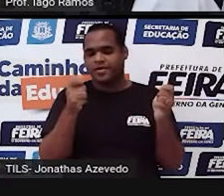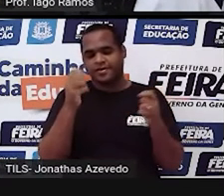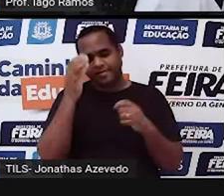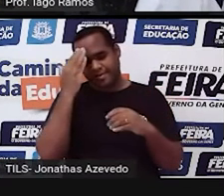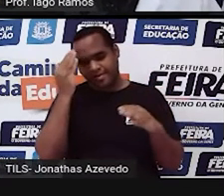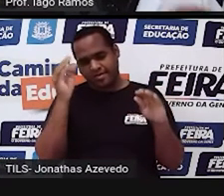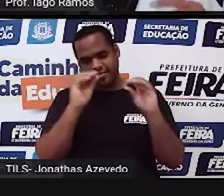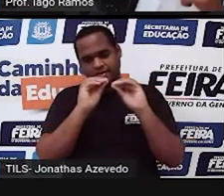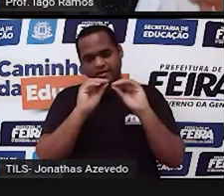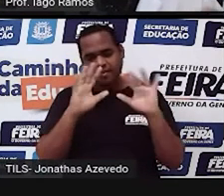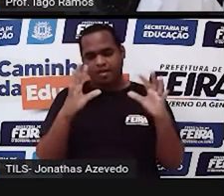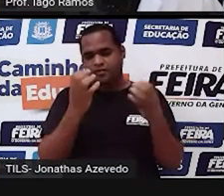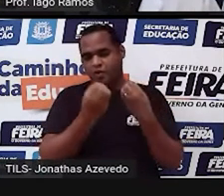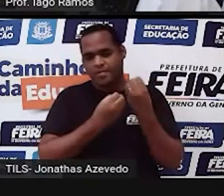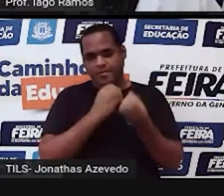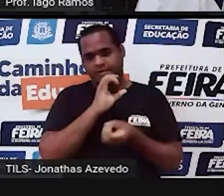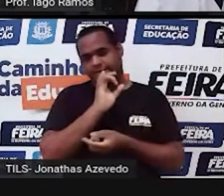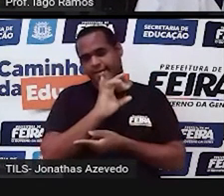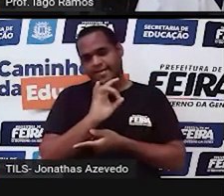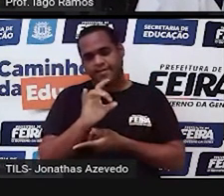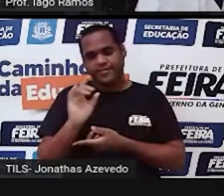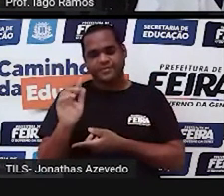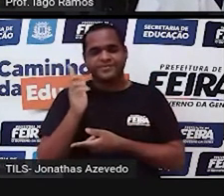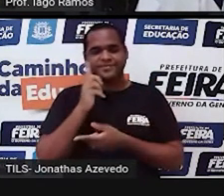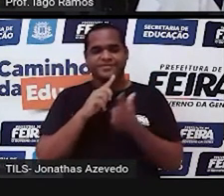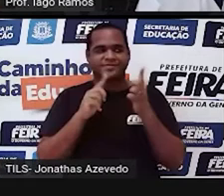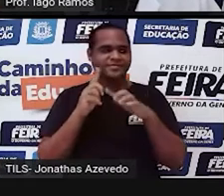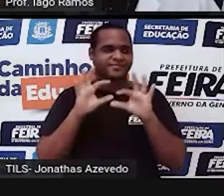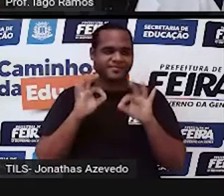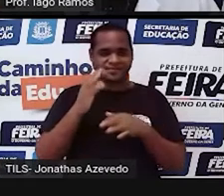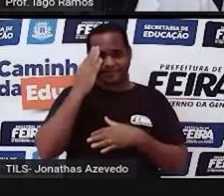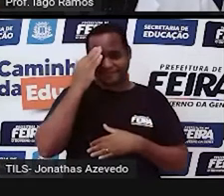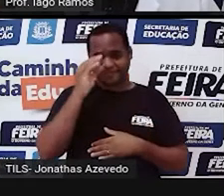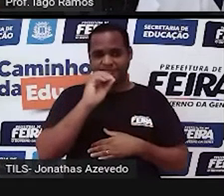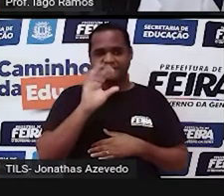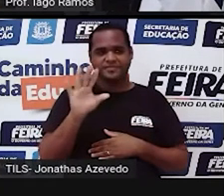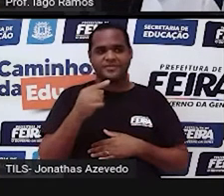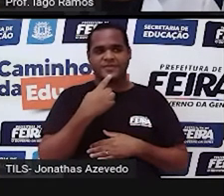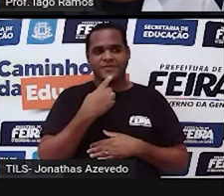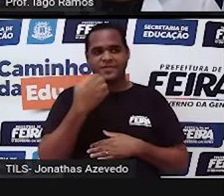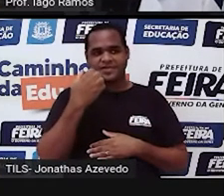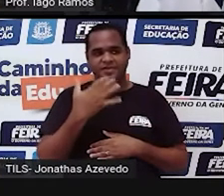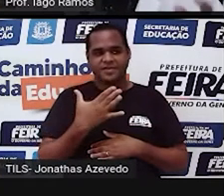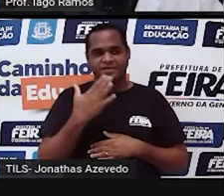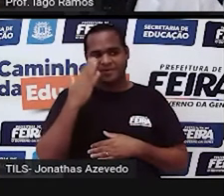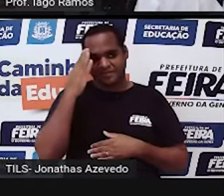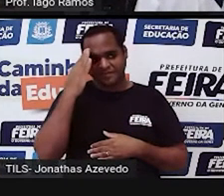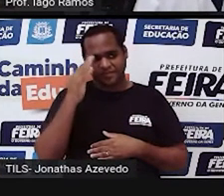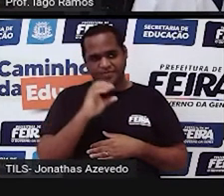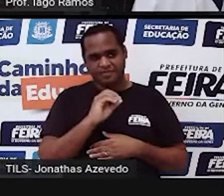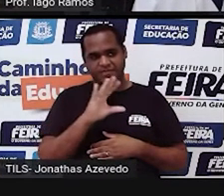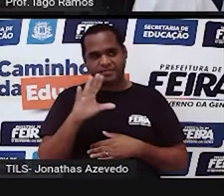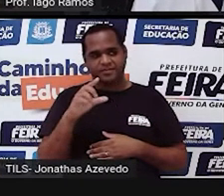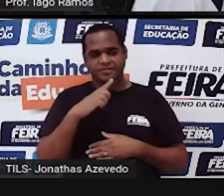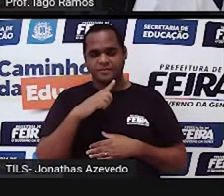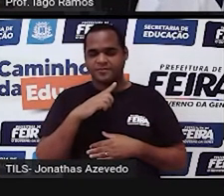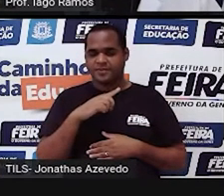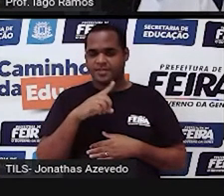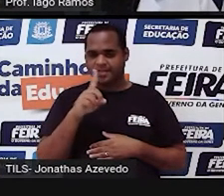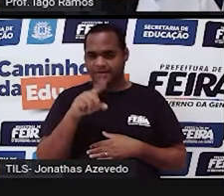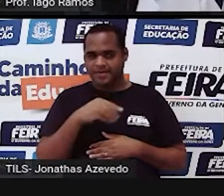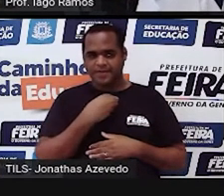entender direitinho cada um deles, tá? E eu já digo cada um deles, porque existem